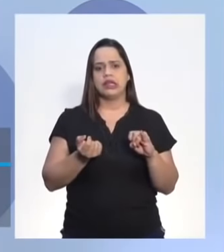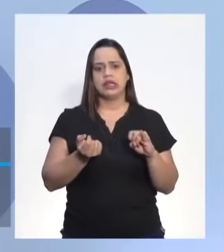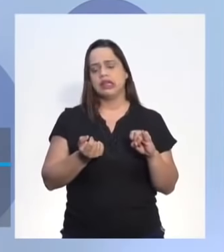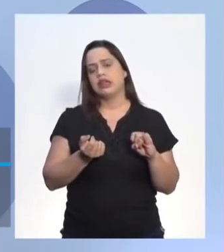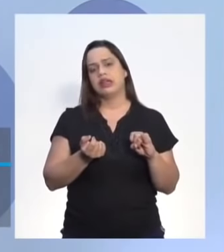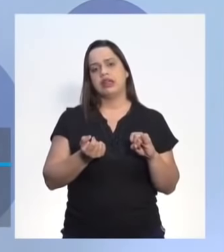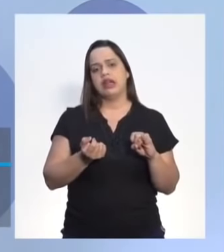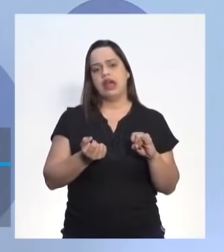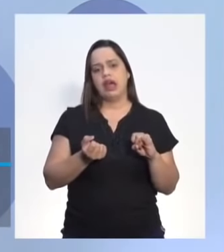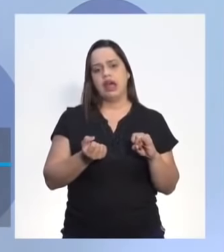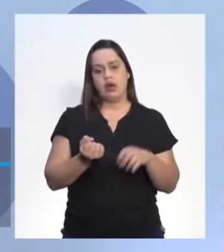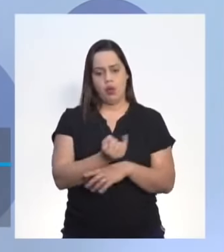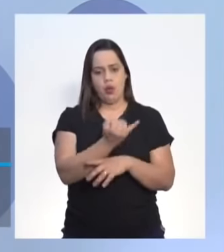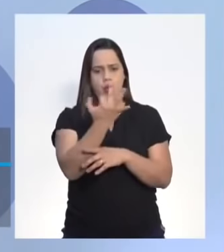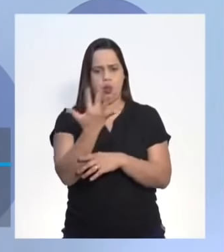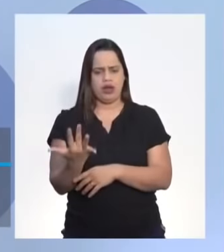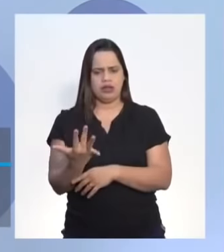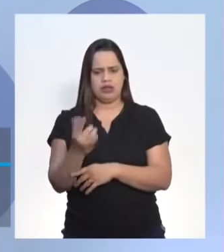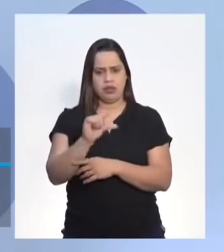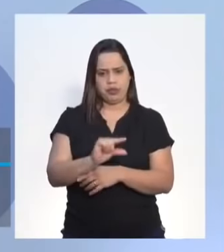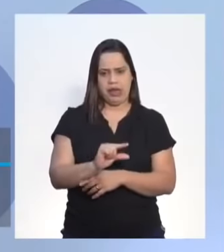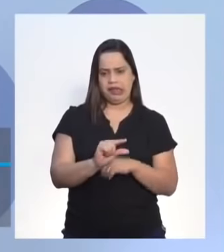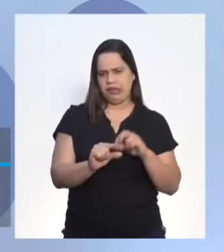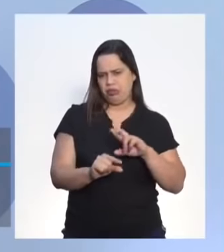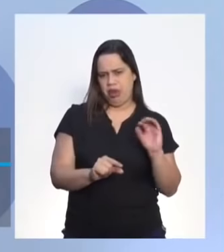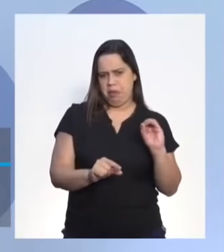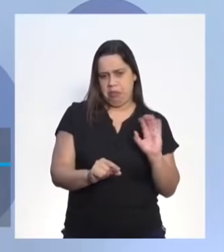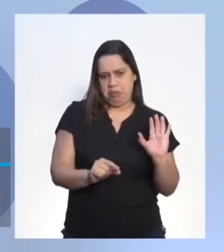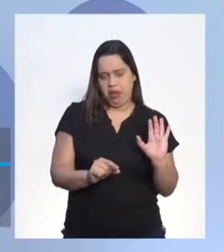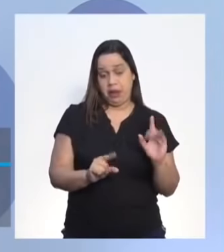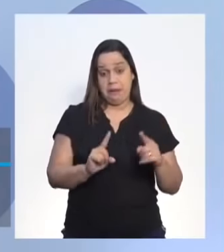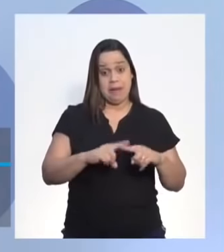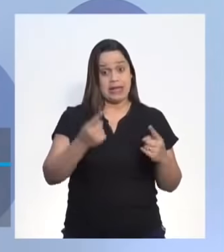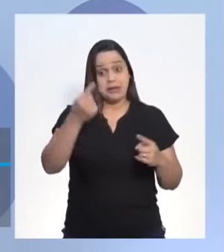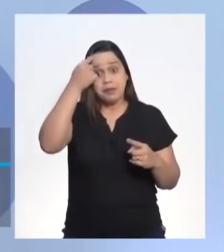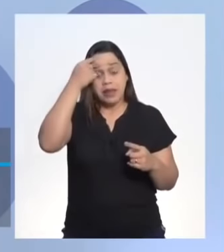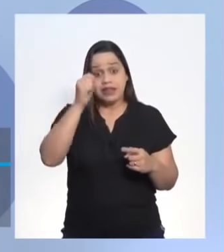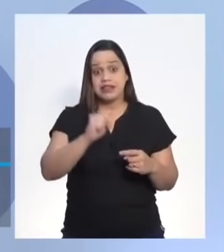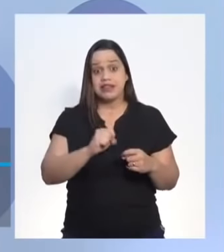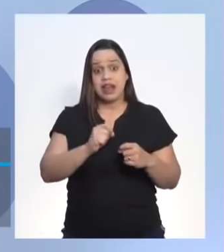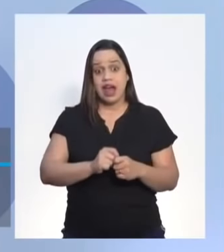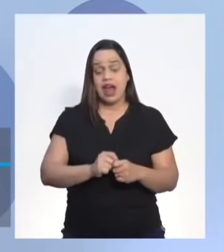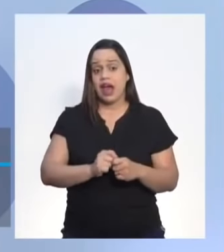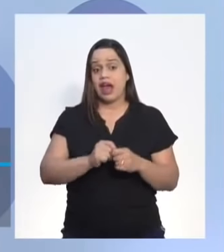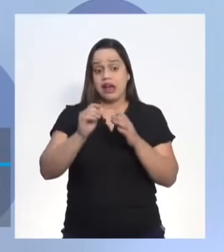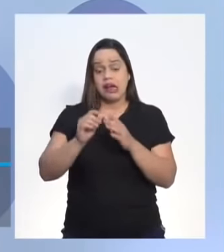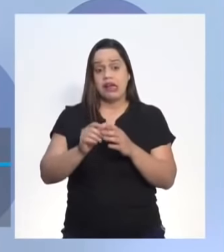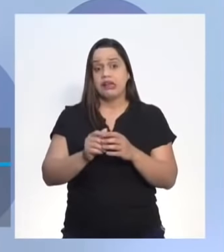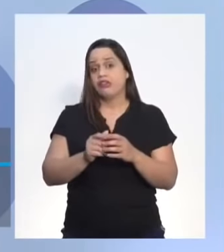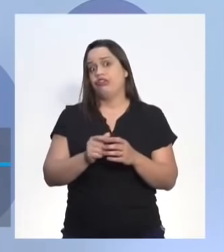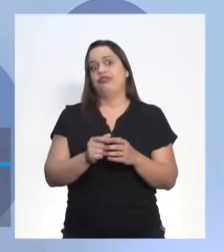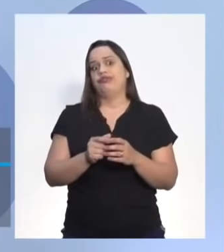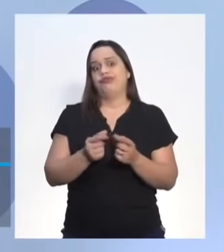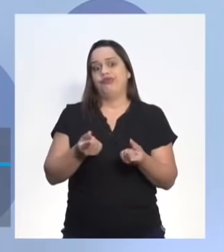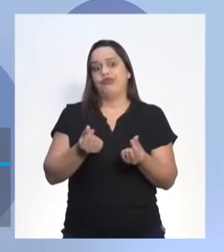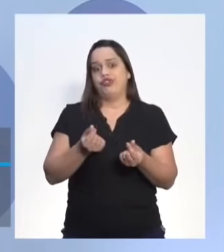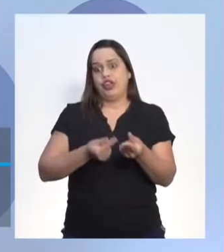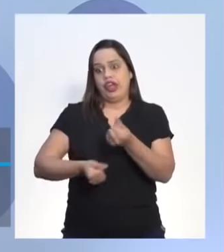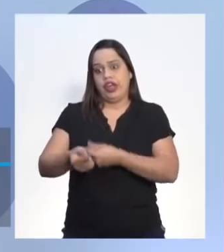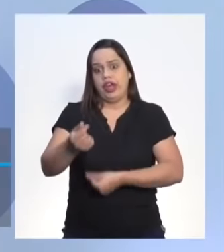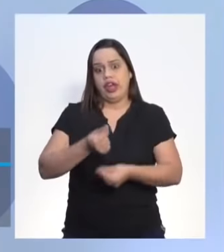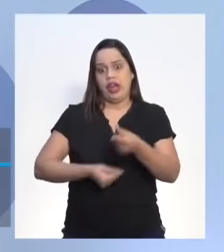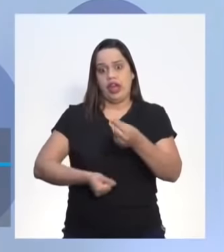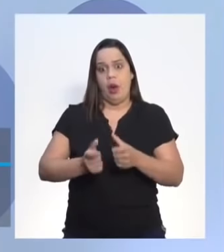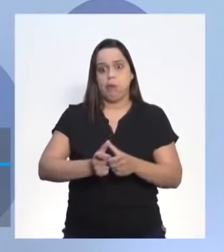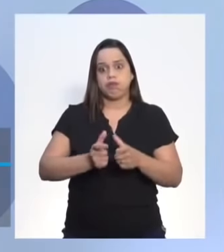3 centavos não é nada, mas pensa numa quantidade grande, num volume grande ali de movimentação financeira. Pois é. É